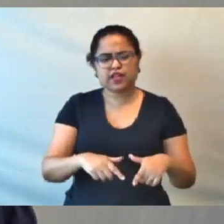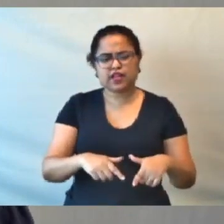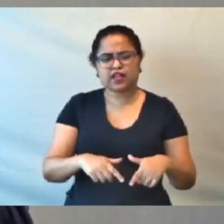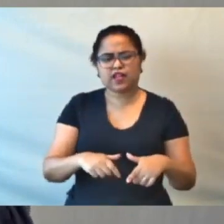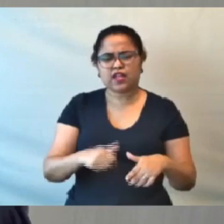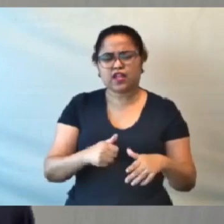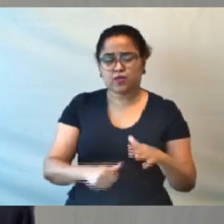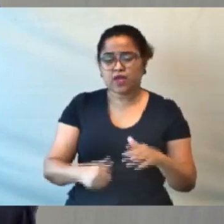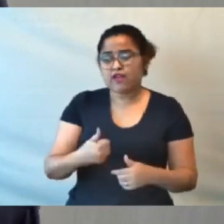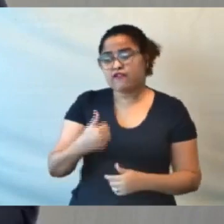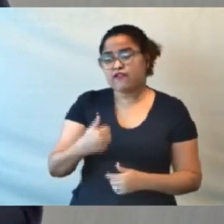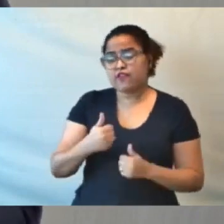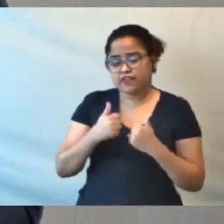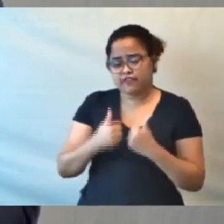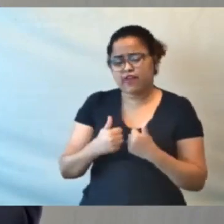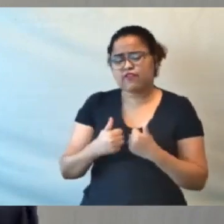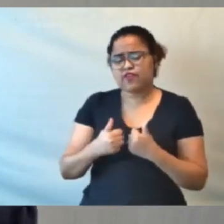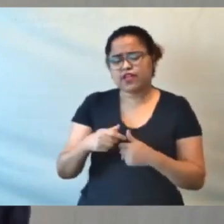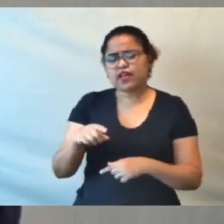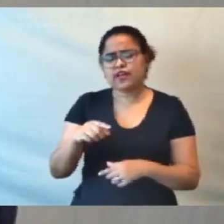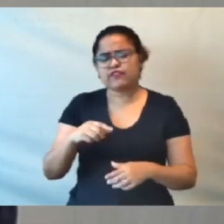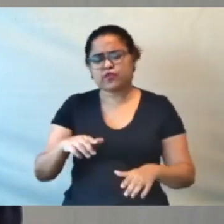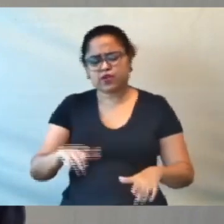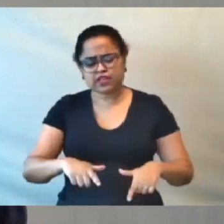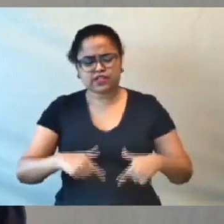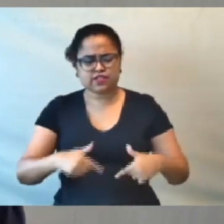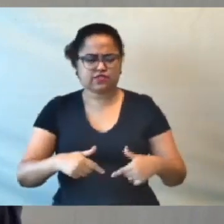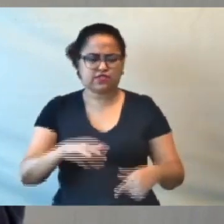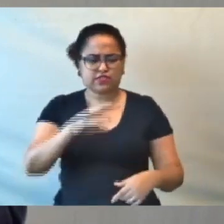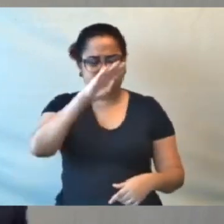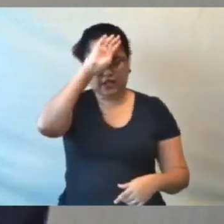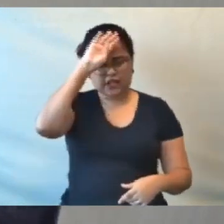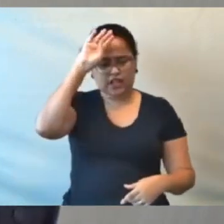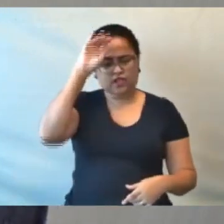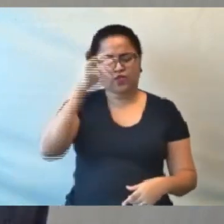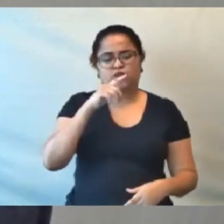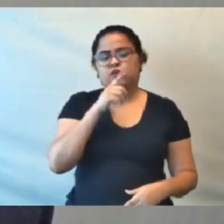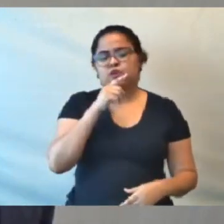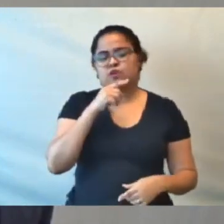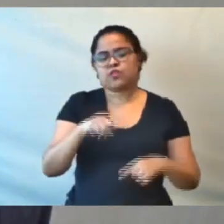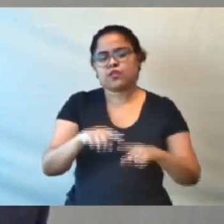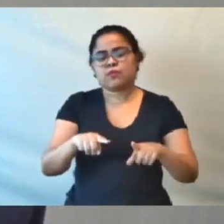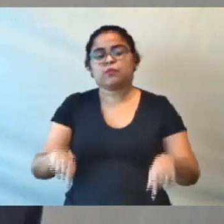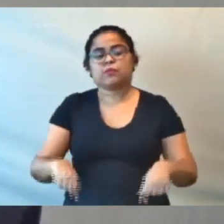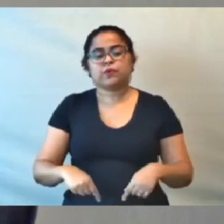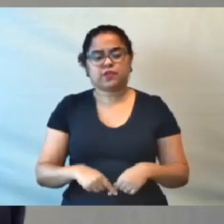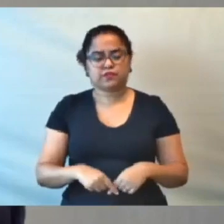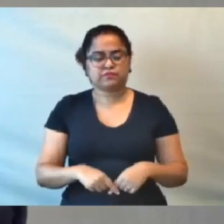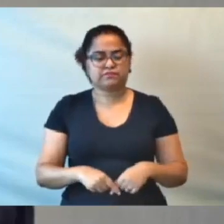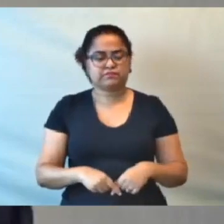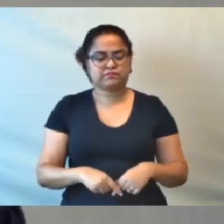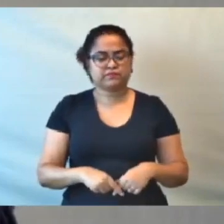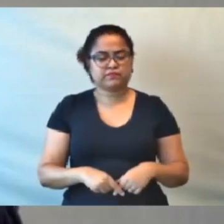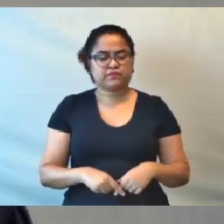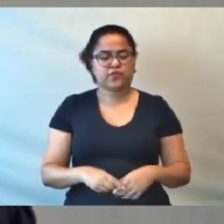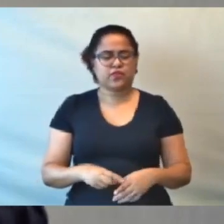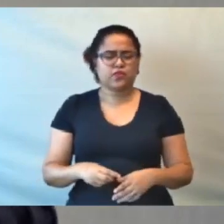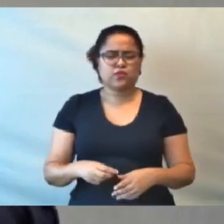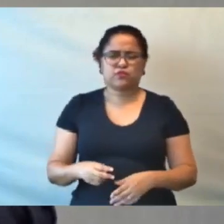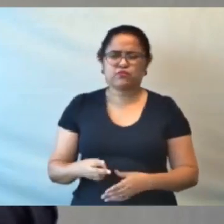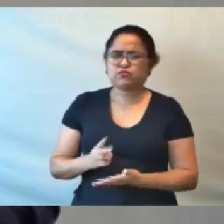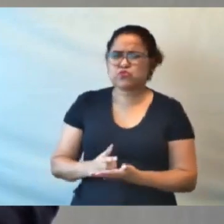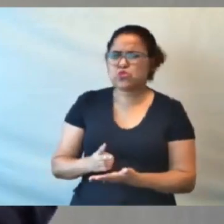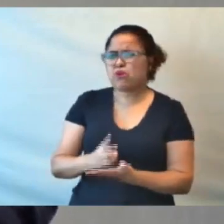Pampulha. E aí fica a pergunta que essa CPI precisa de fazer. Durante todo o processo, vocês tiveram algum retorno